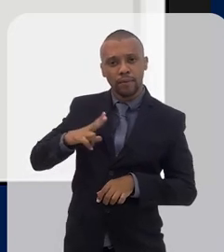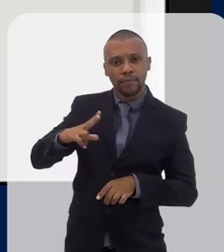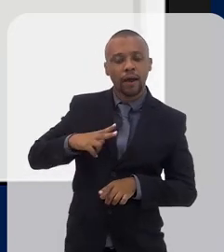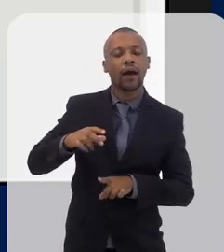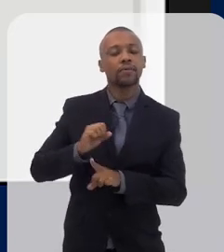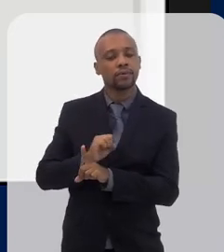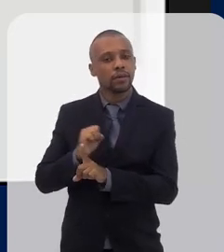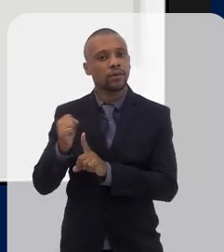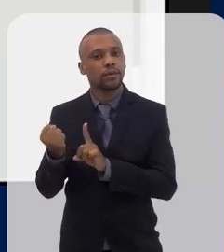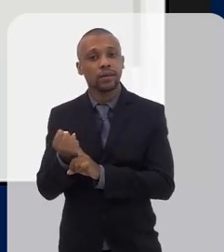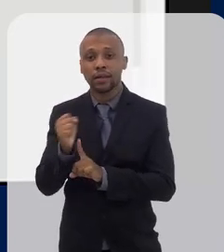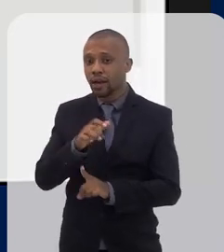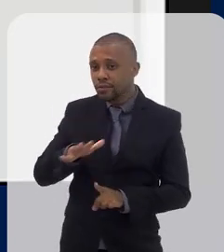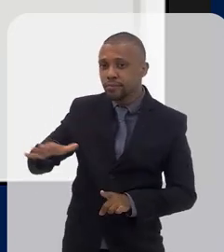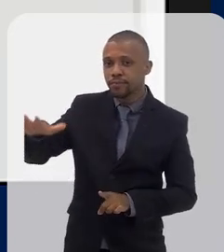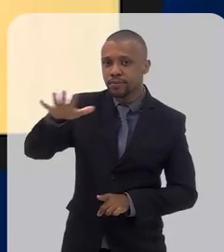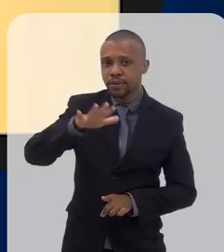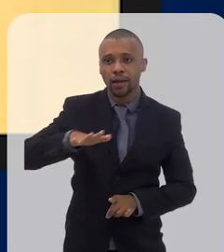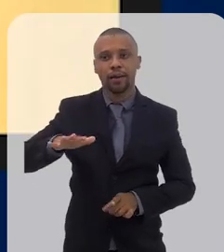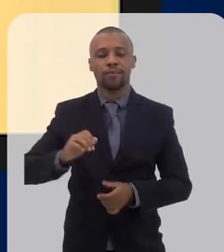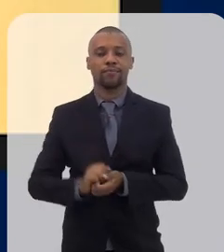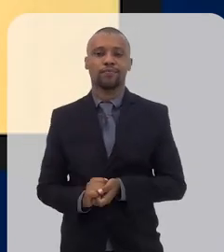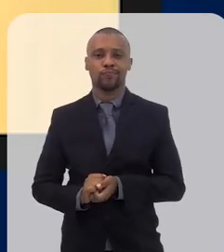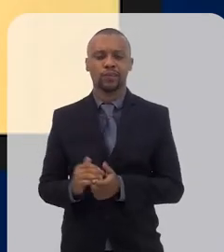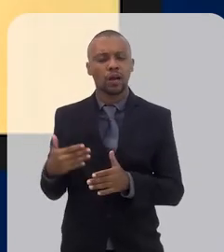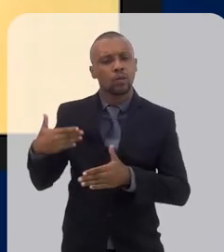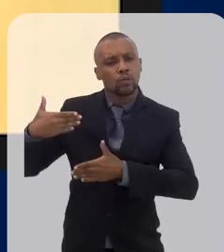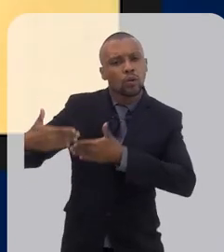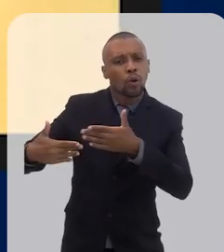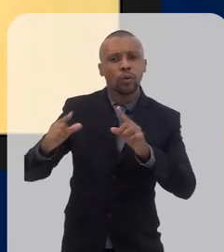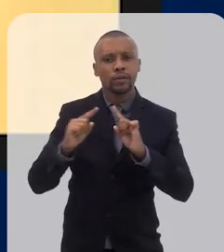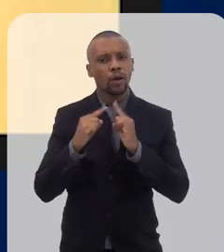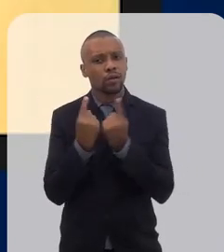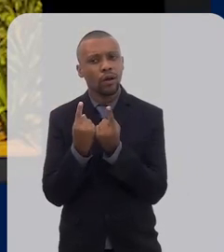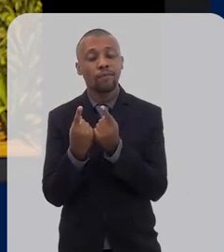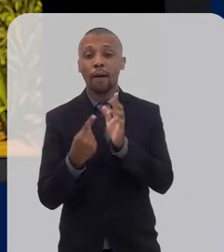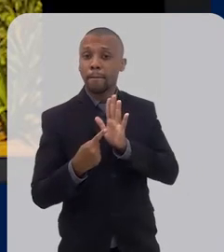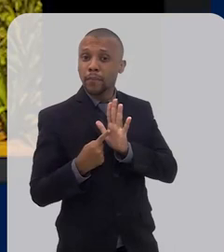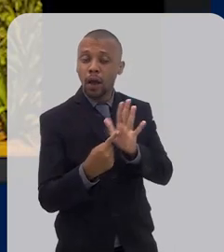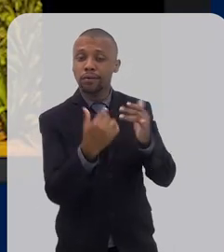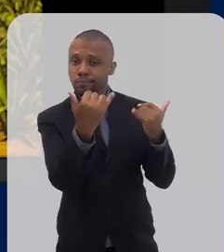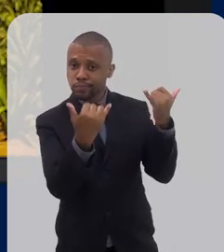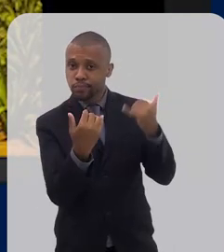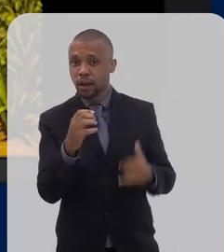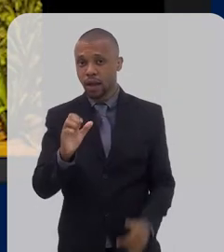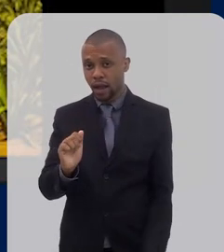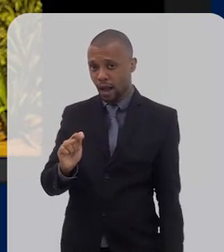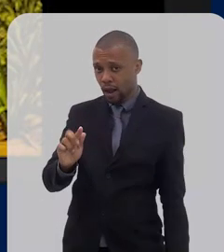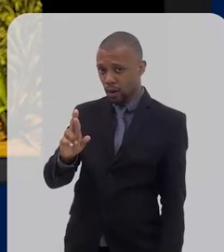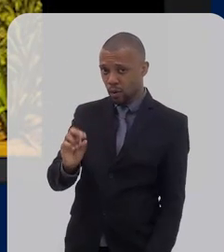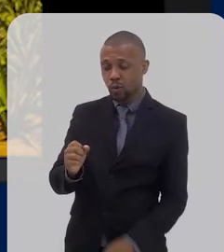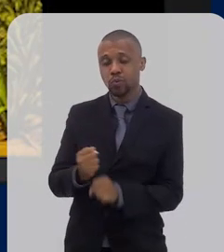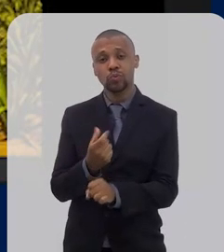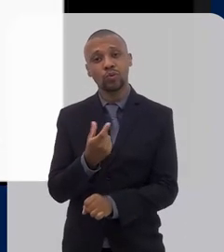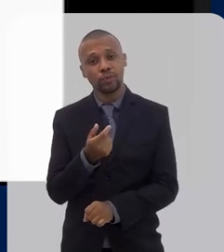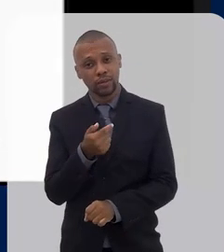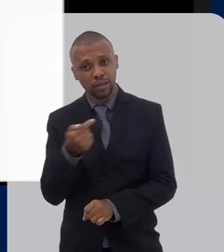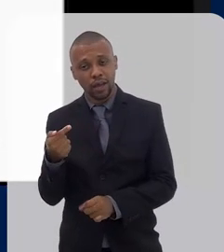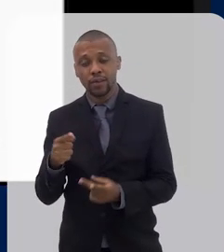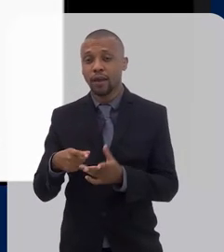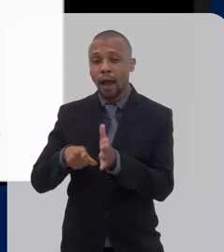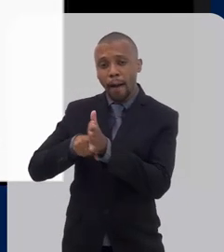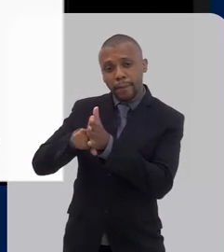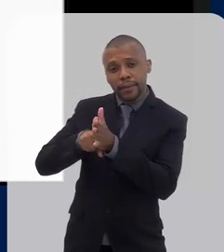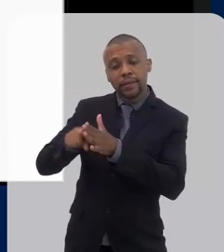da sociedade como um todo. Ao longo da reunião, foram apresentados os dados do Censo Agro 2017, a